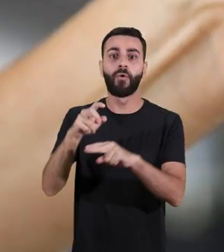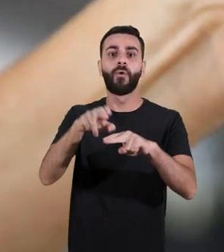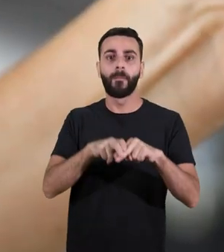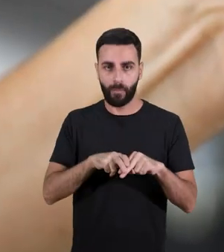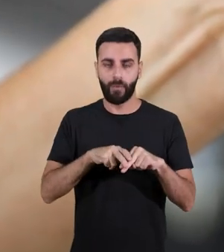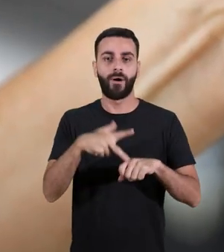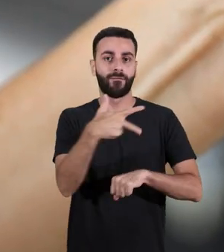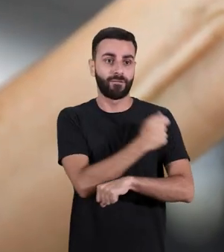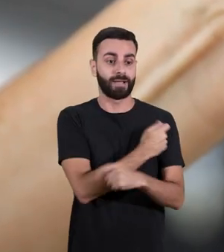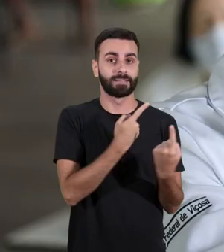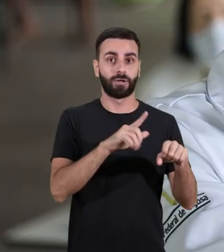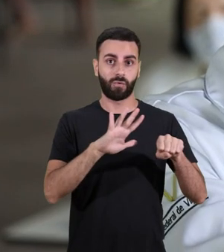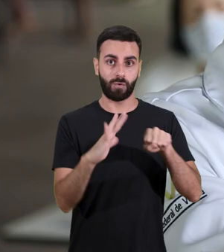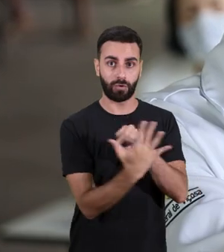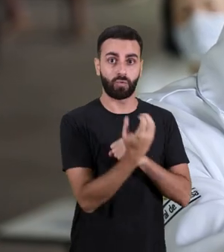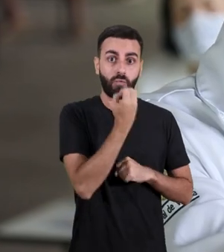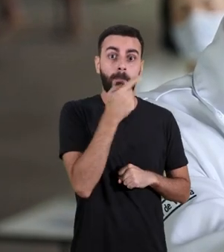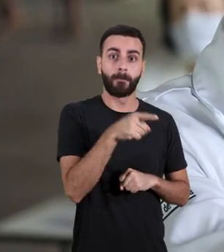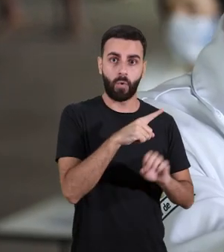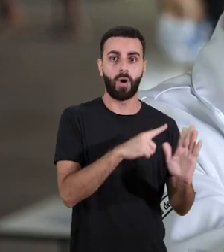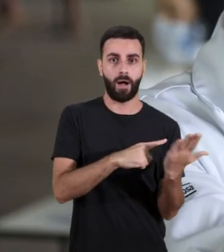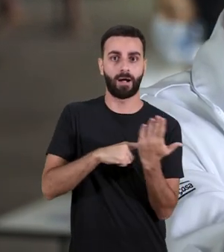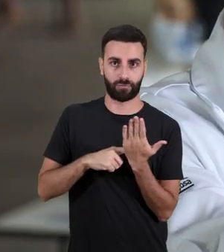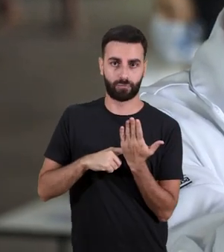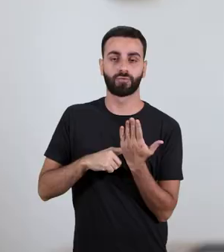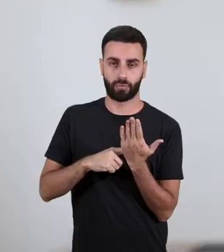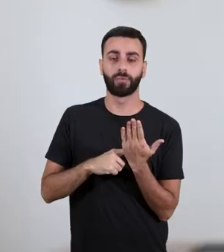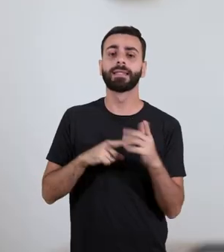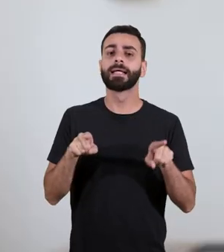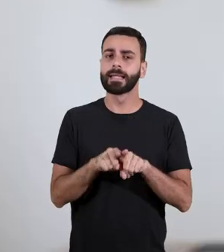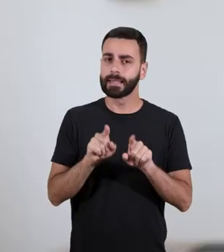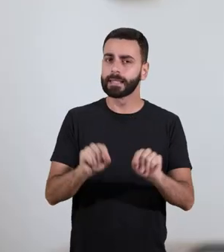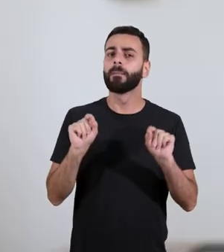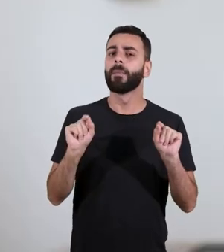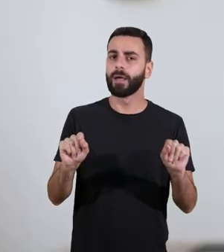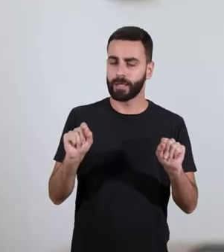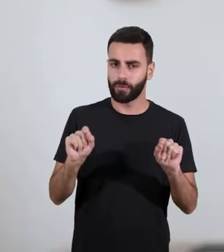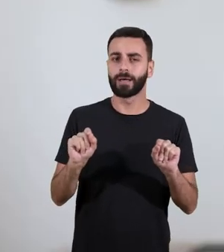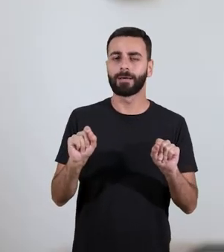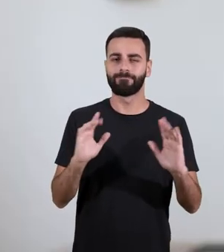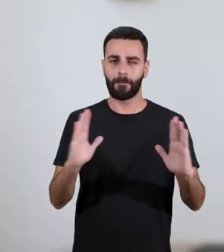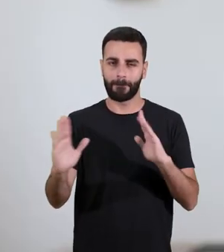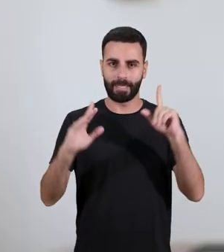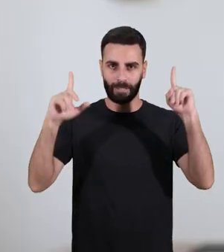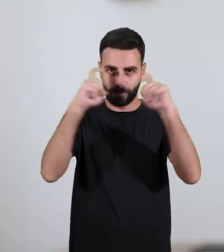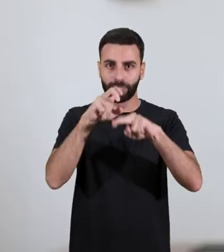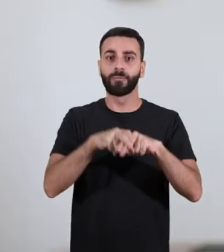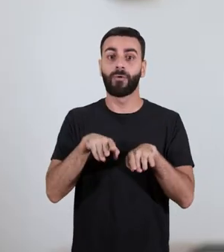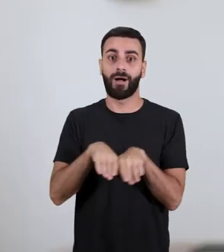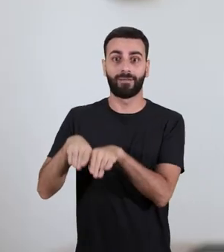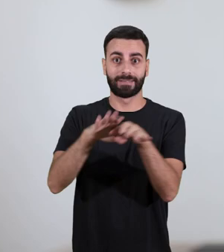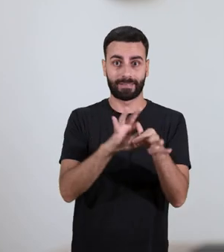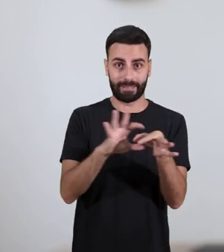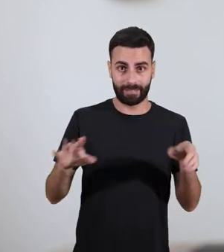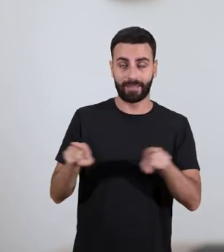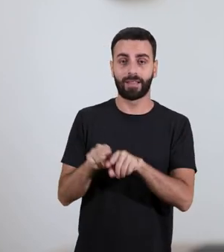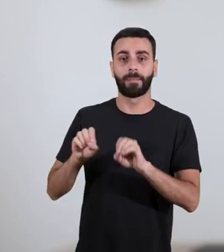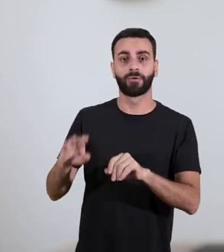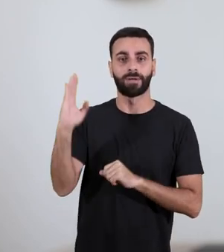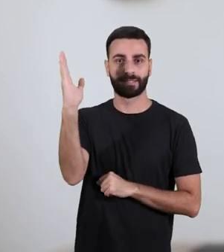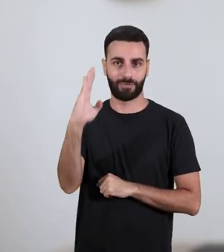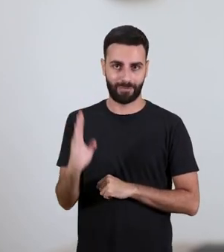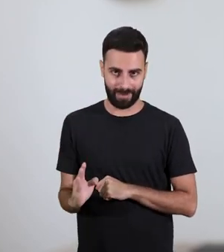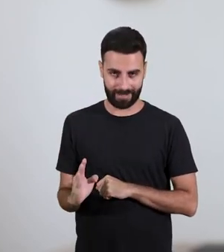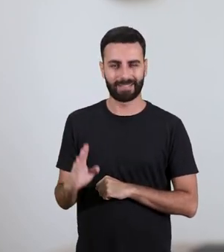pela eficácia da vacina contra o novo coronavírus, mas também foi um período de sobressaltos para a democracia e a